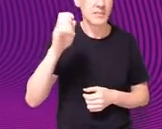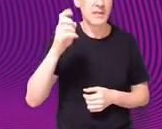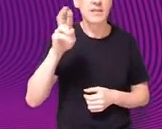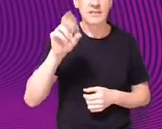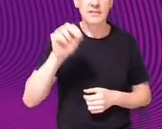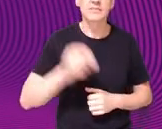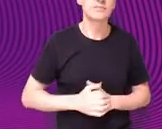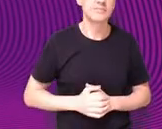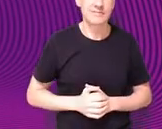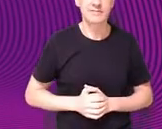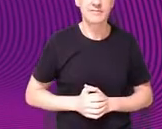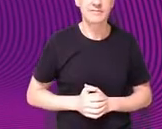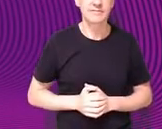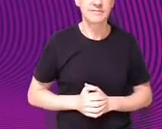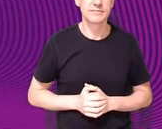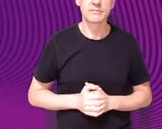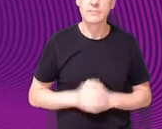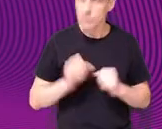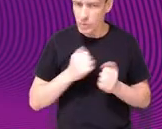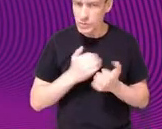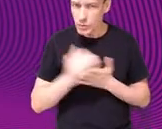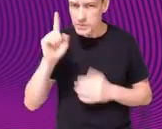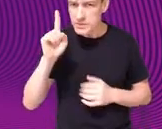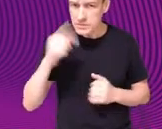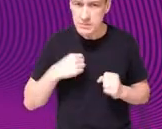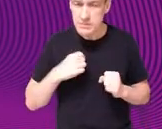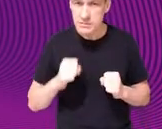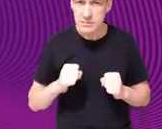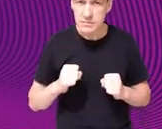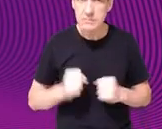Posso começar, Monteiro? À vontade, Pedro.